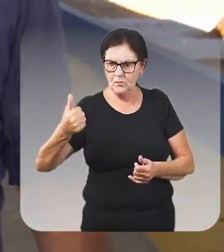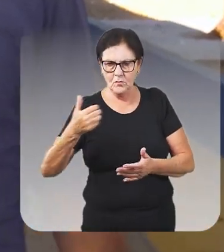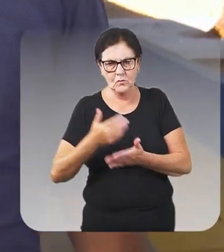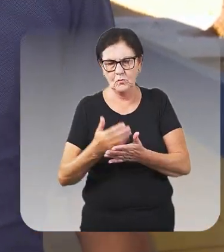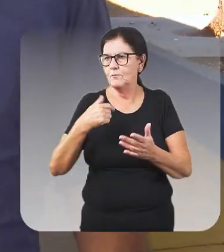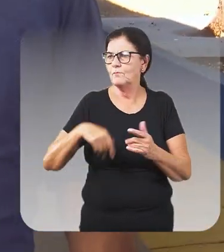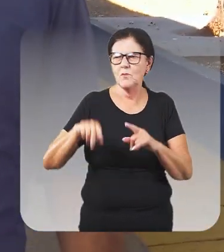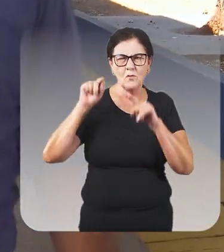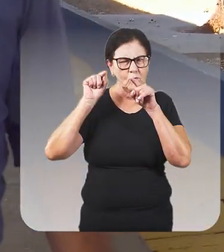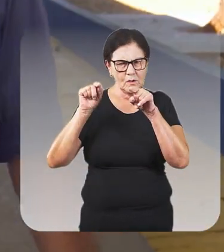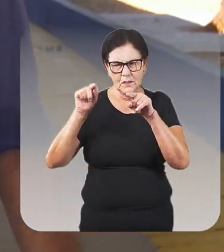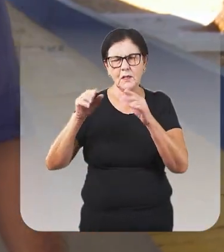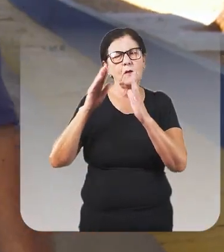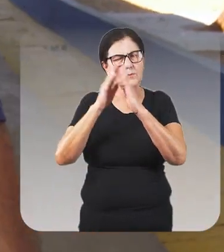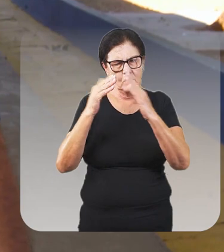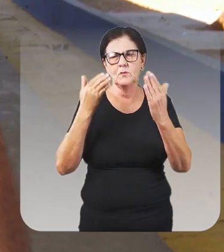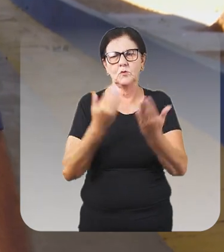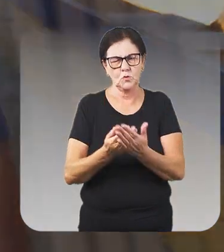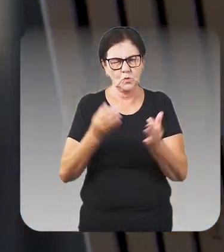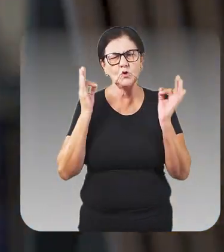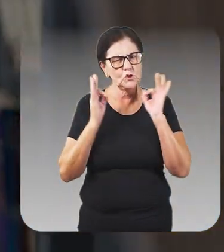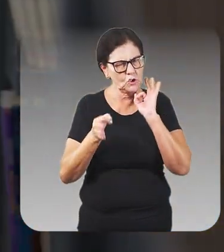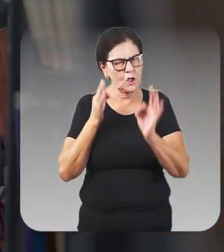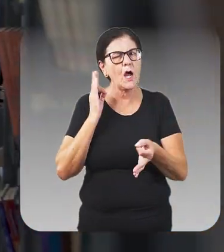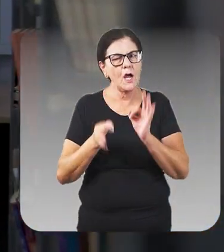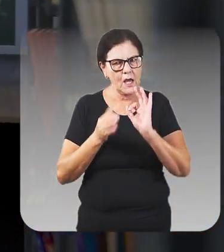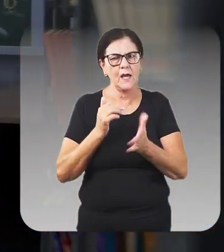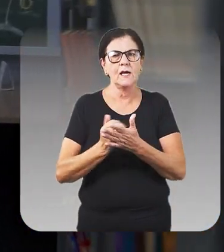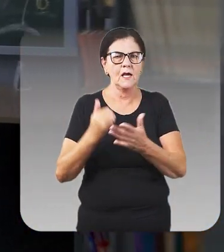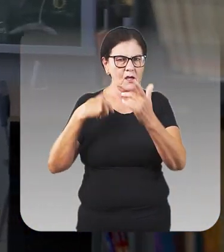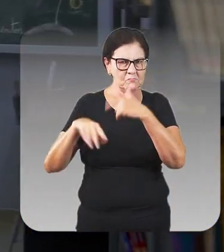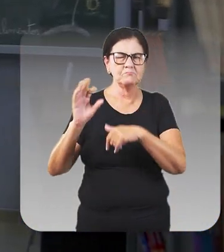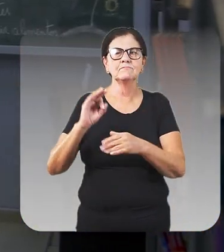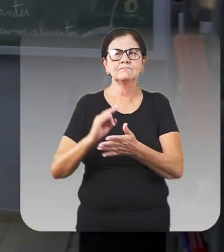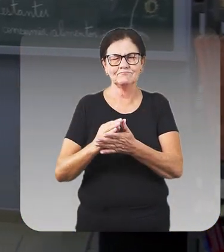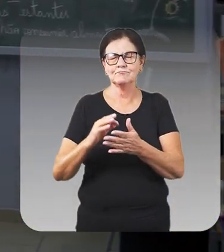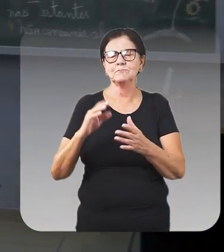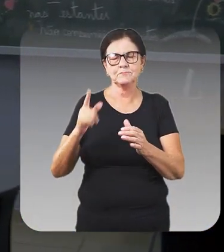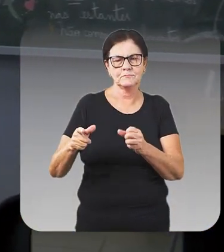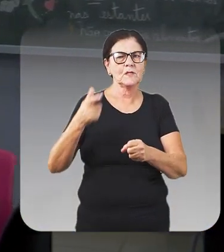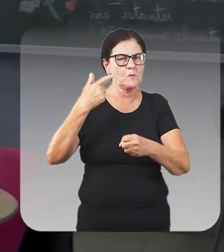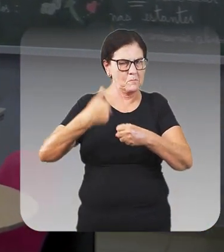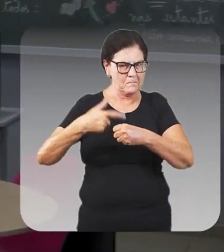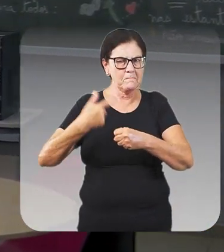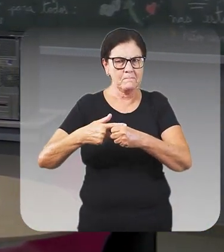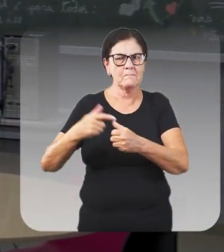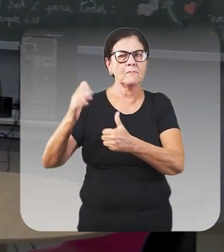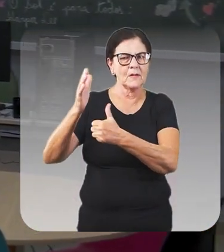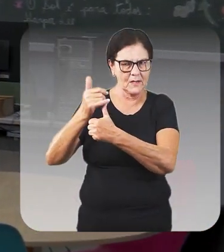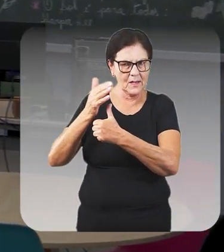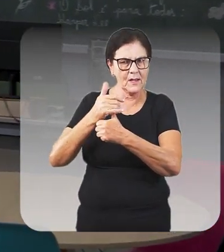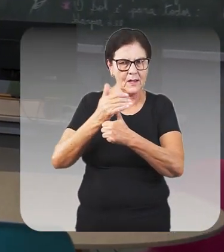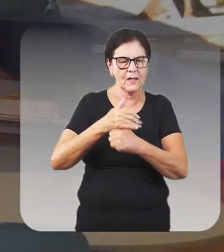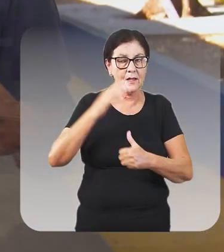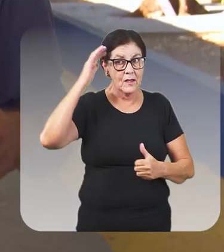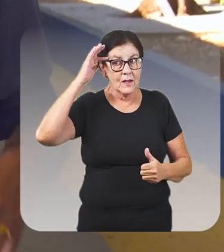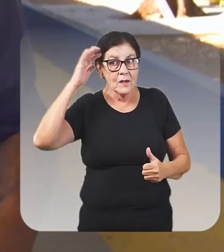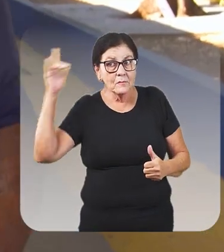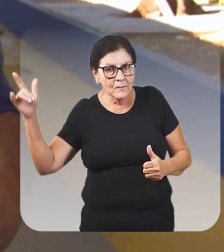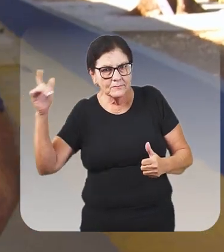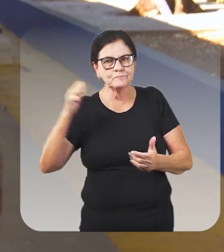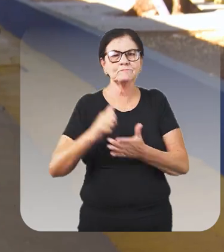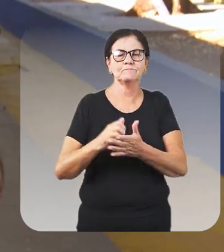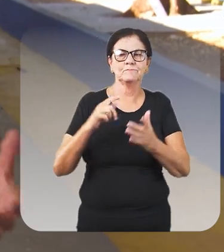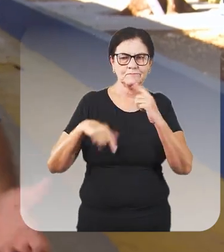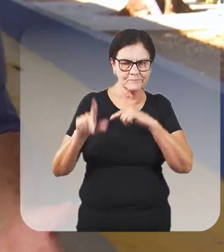de Copacabana do ano de 1922. Você provavelmente já estudou nessa escola ou já ouviu falar nessa escola tão